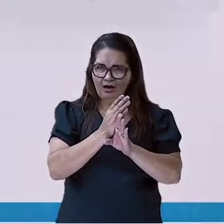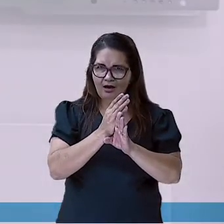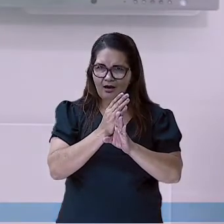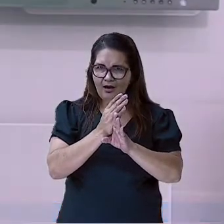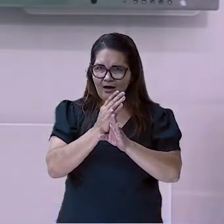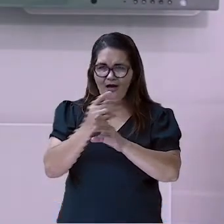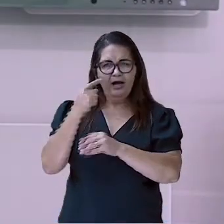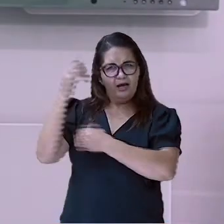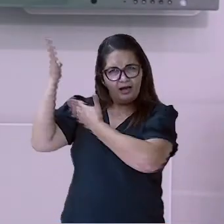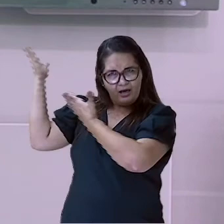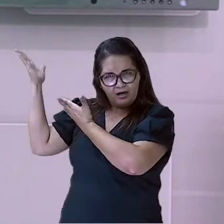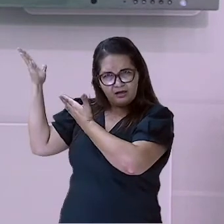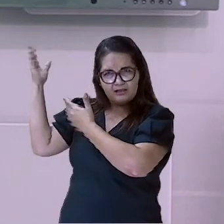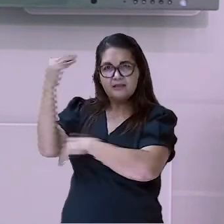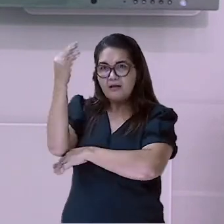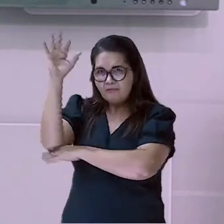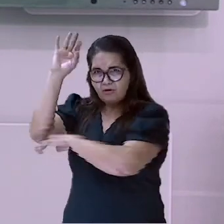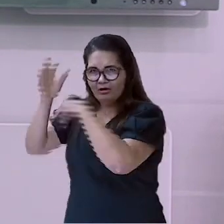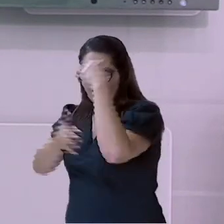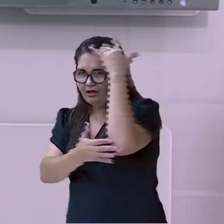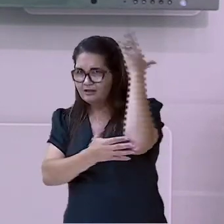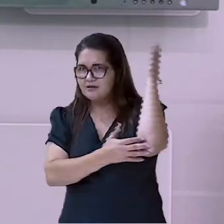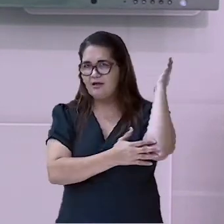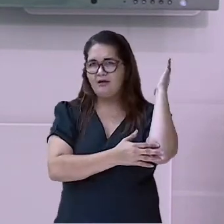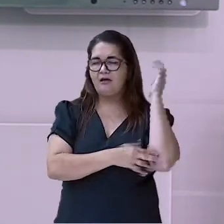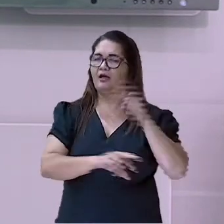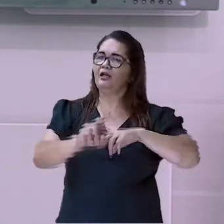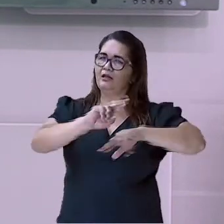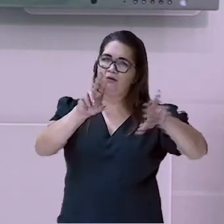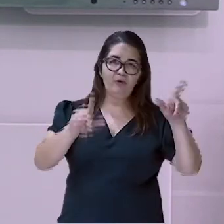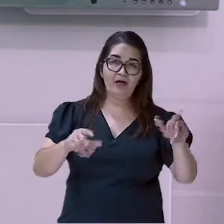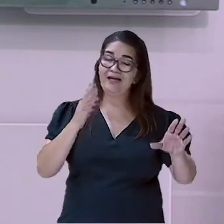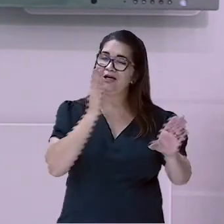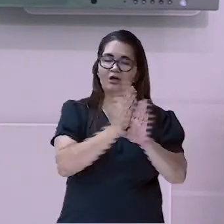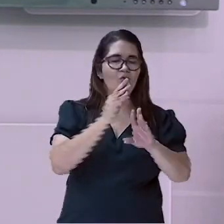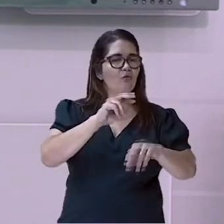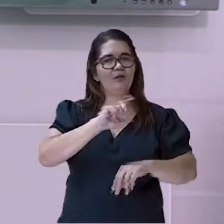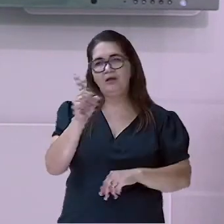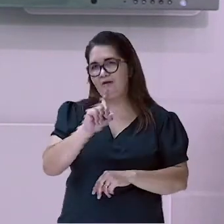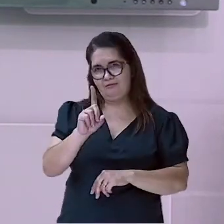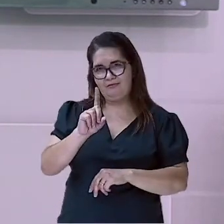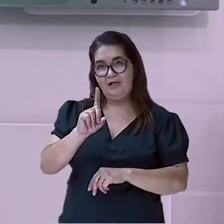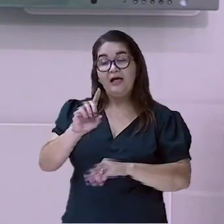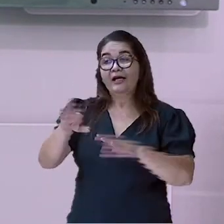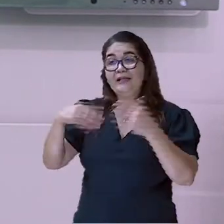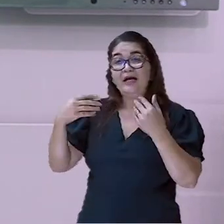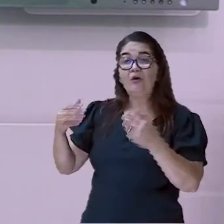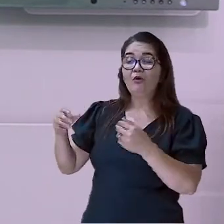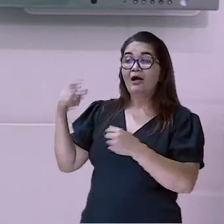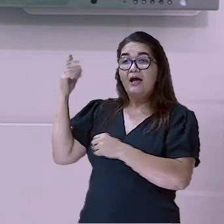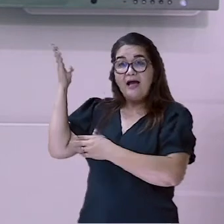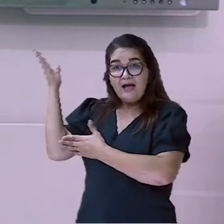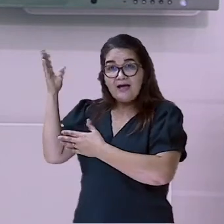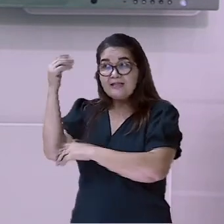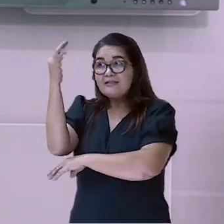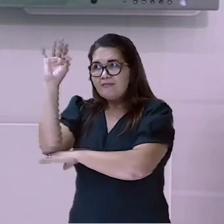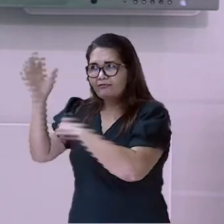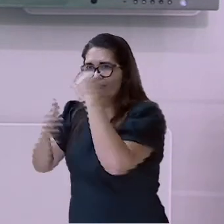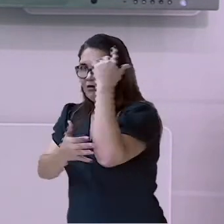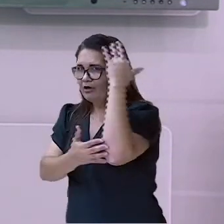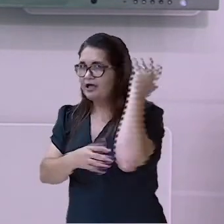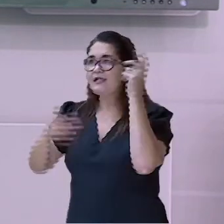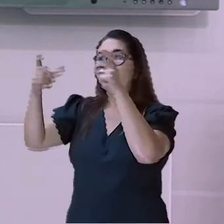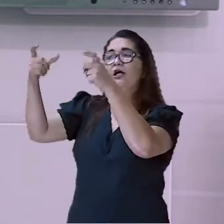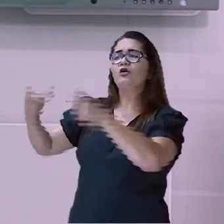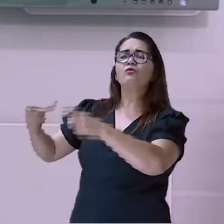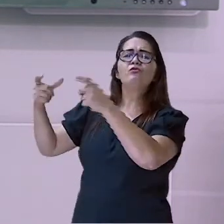muito quente. Essa mata, ela é caracterizada por um clima mais frio. Então, essa vegetação só consegue